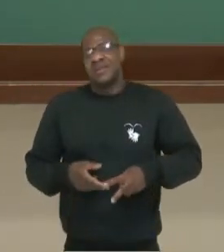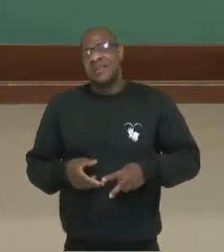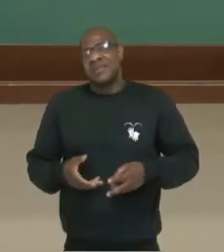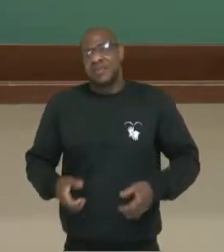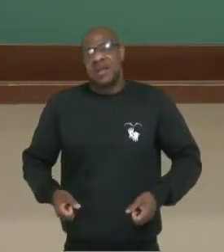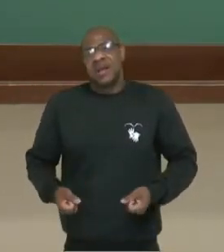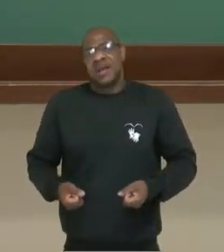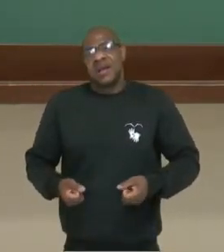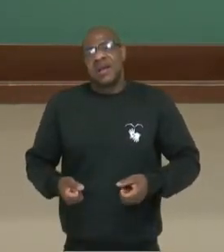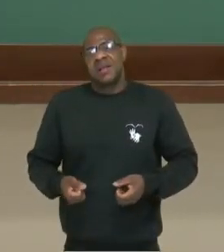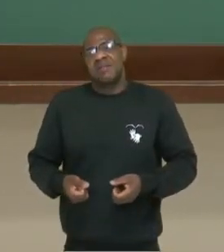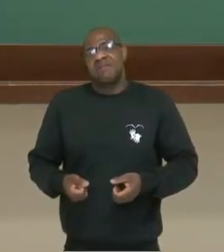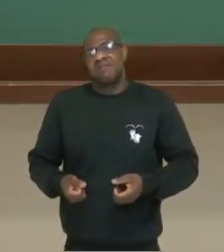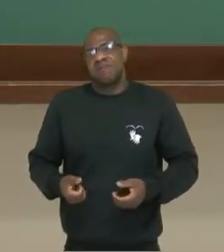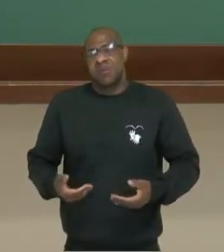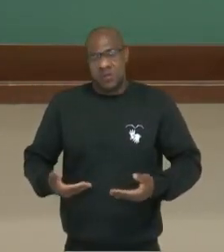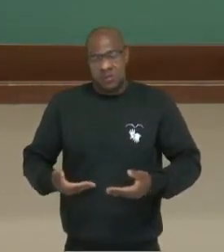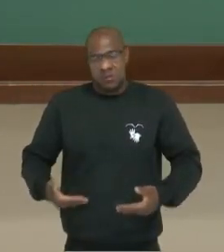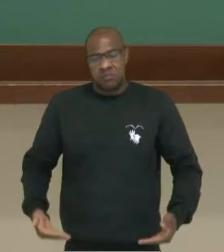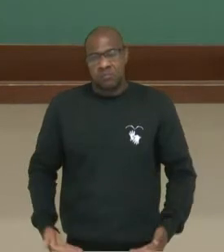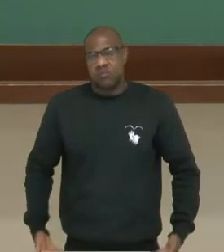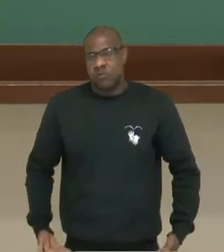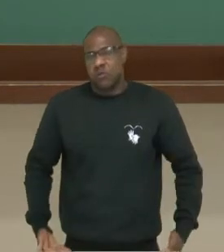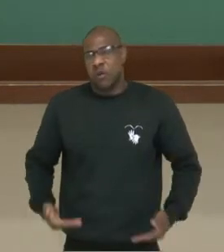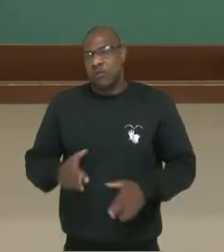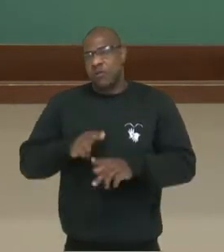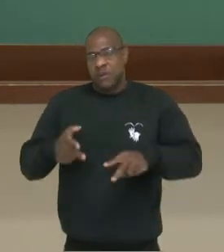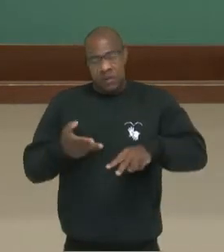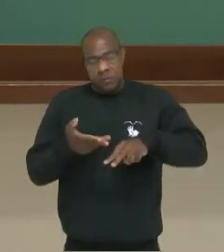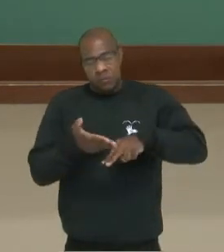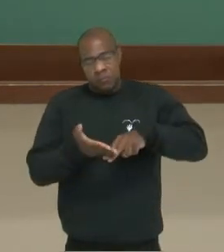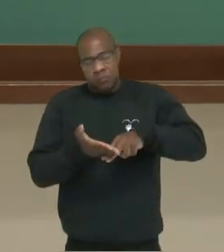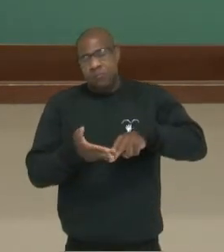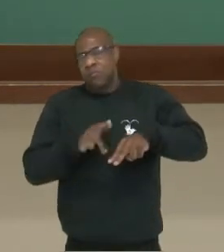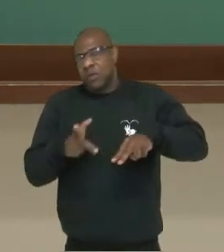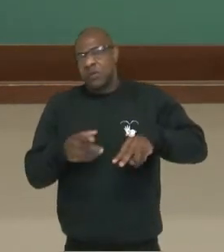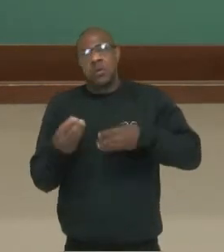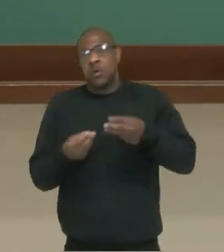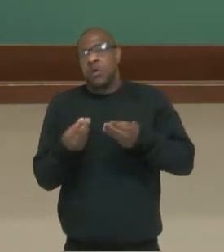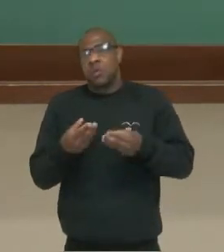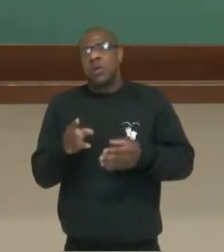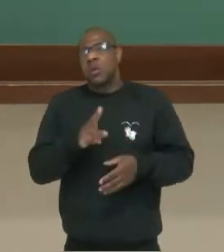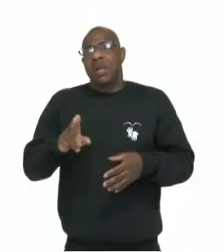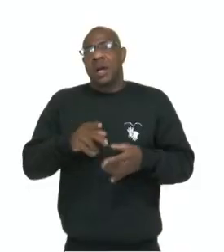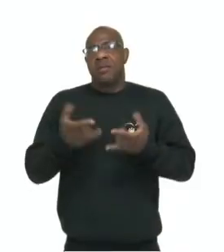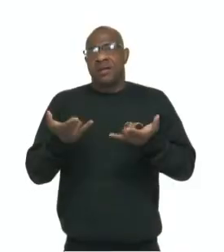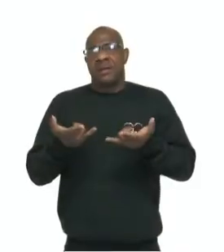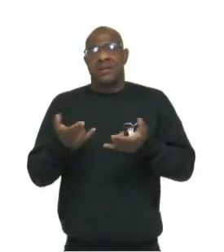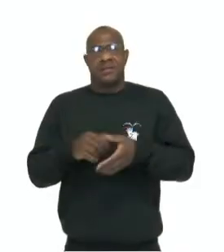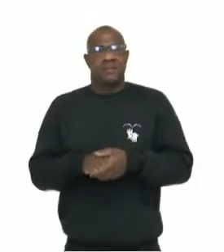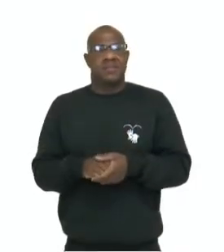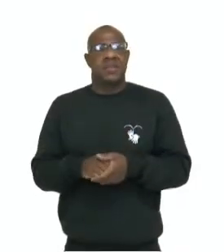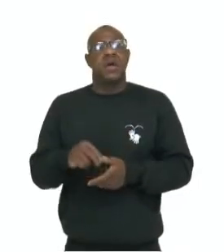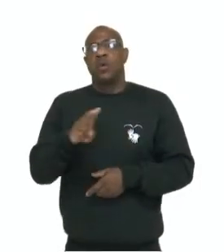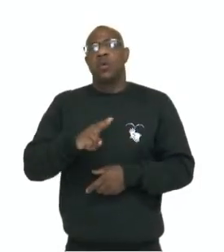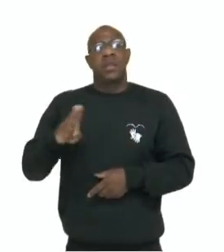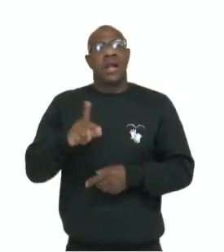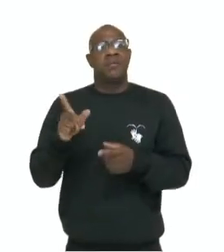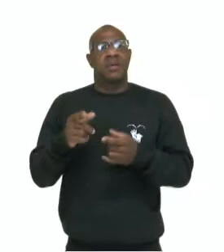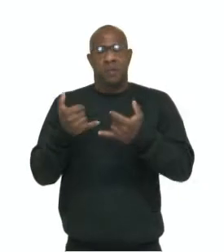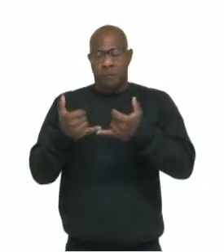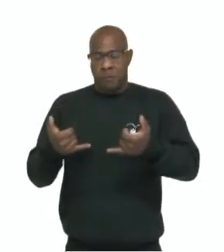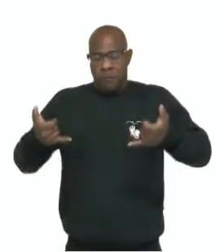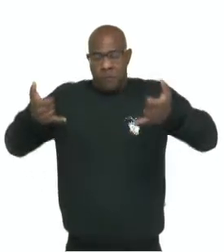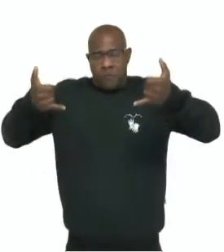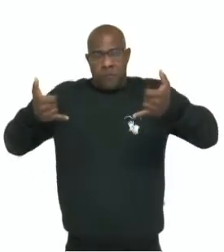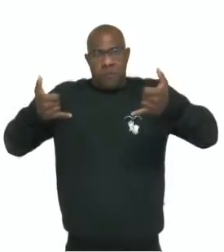e tal. E aí como que eles iam ficar com o absorvente? Então colocaram essa cinta, eles pregavam e elas